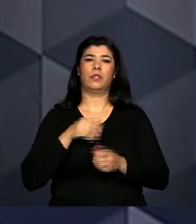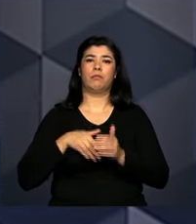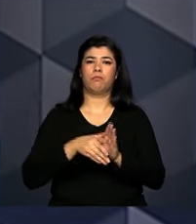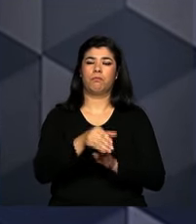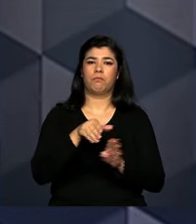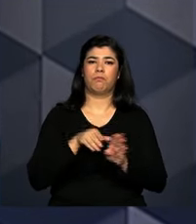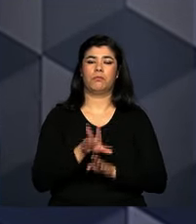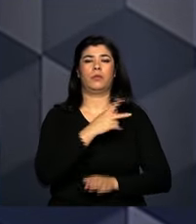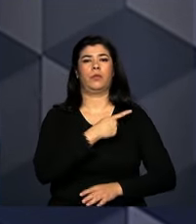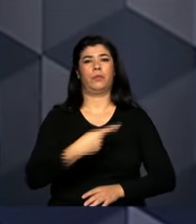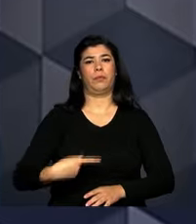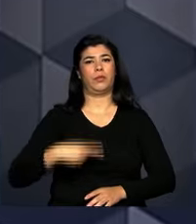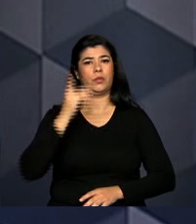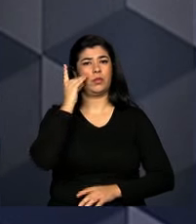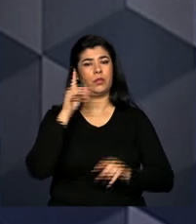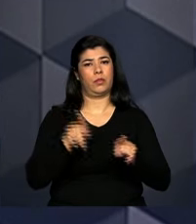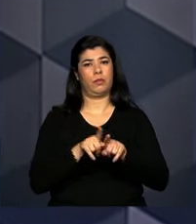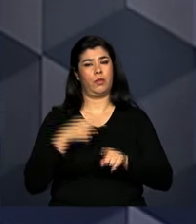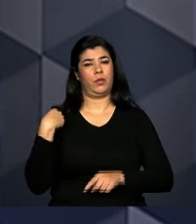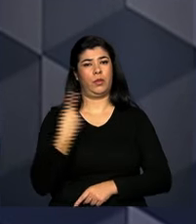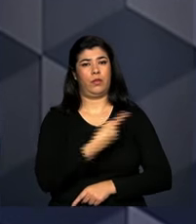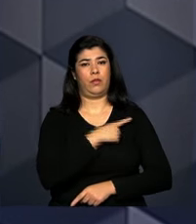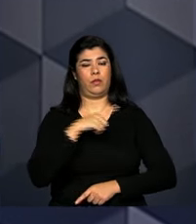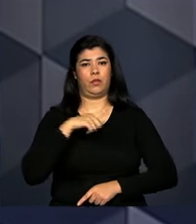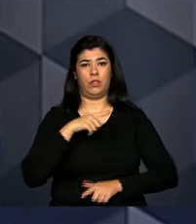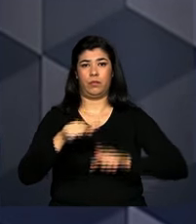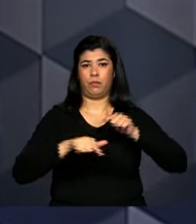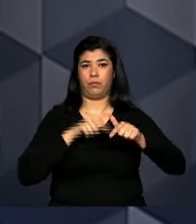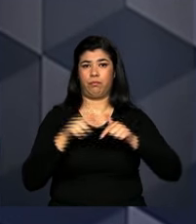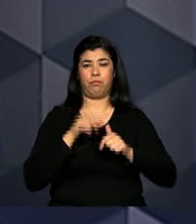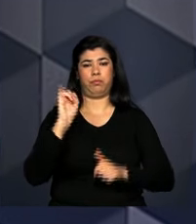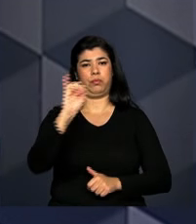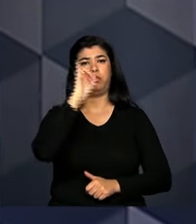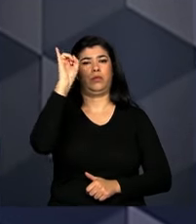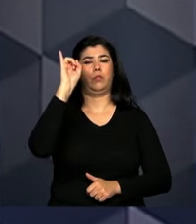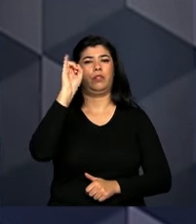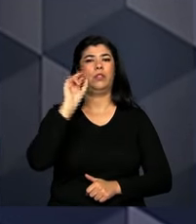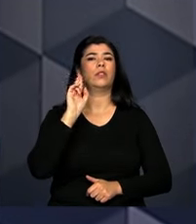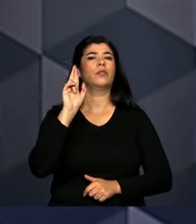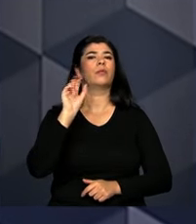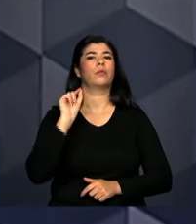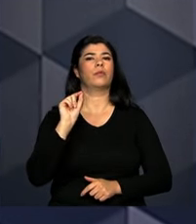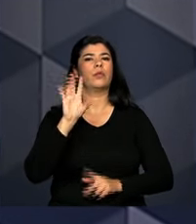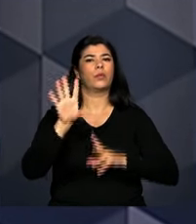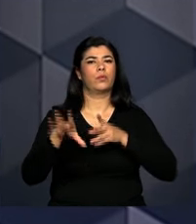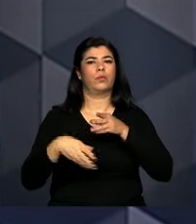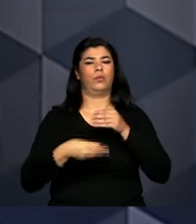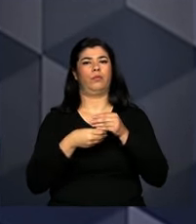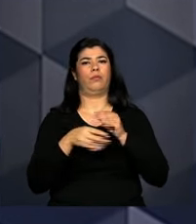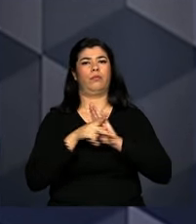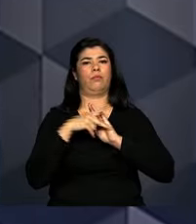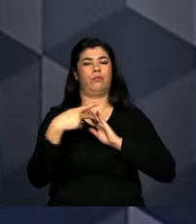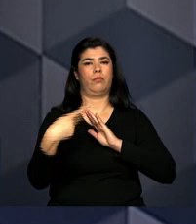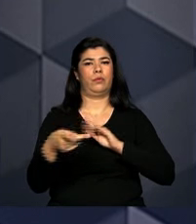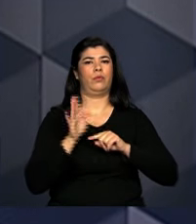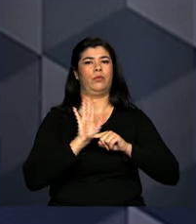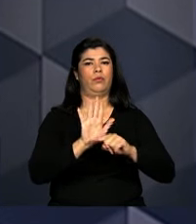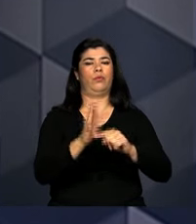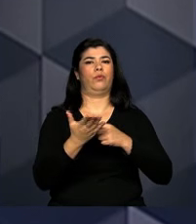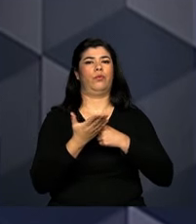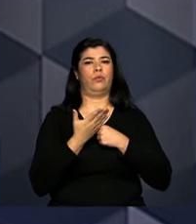Dilma, é de que temos um papel fundamental de complementar e